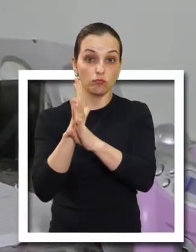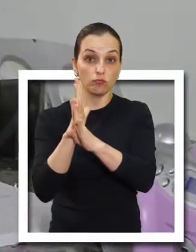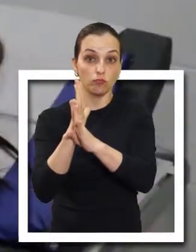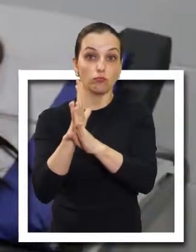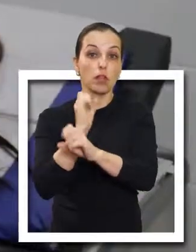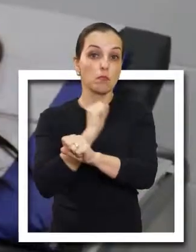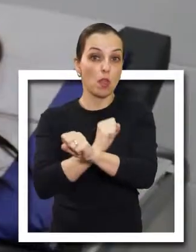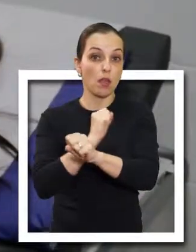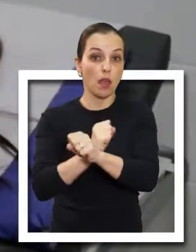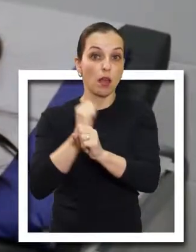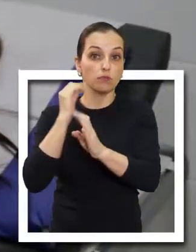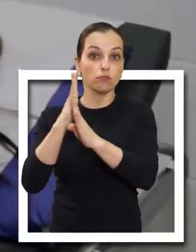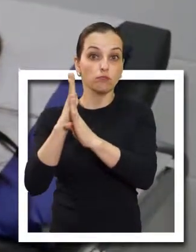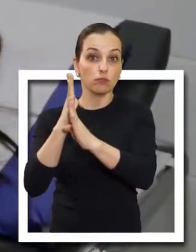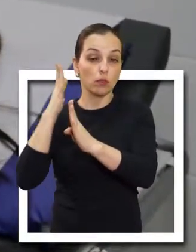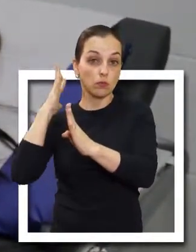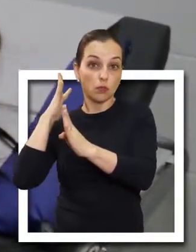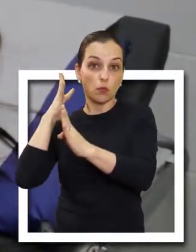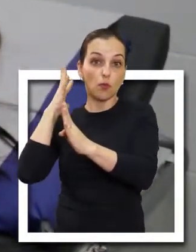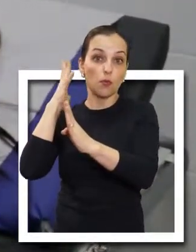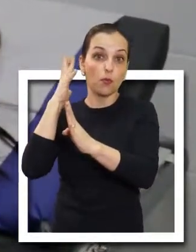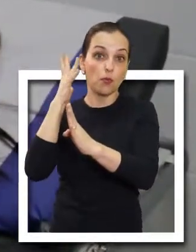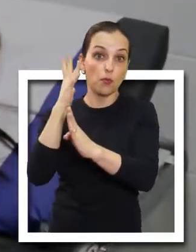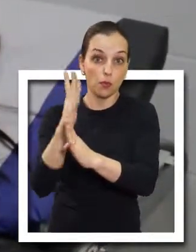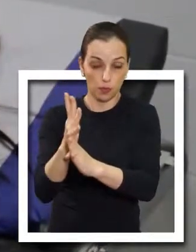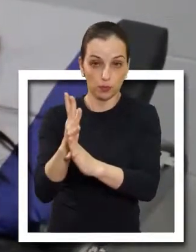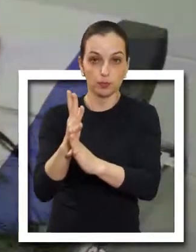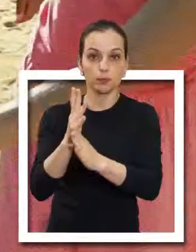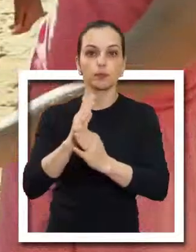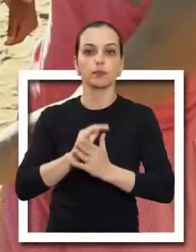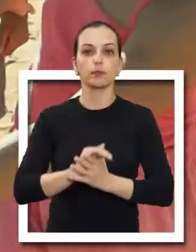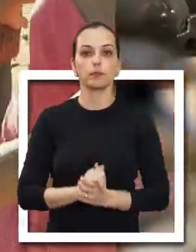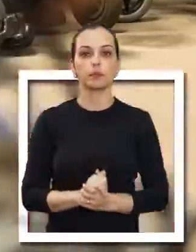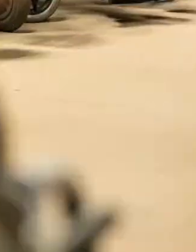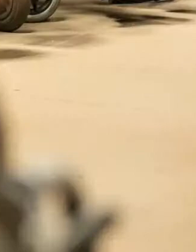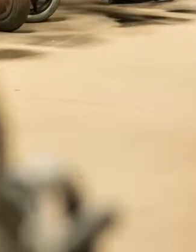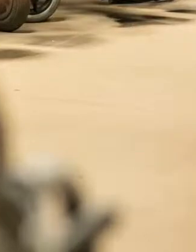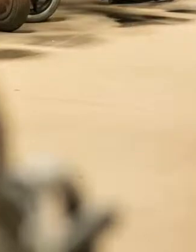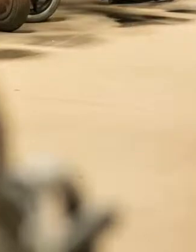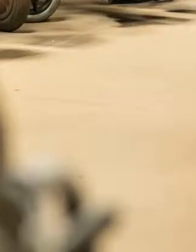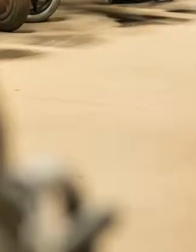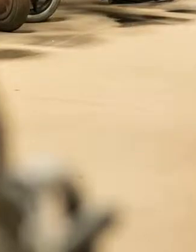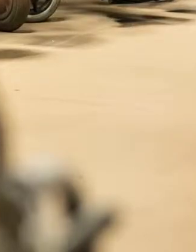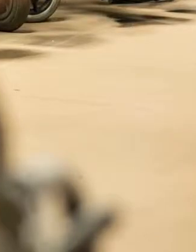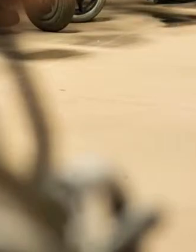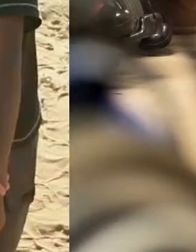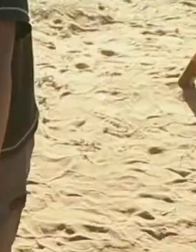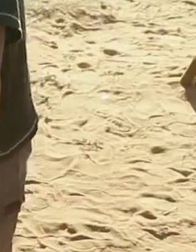eletivas e exames, minimizando o tempo de espera para esses procedimentos.